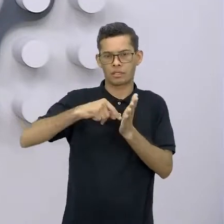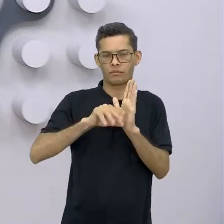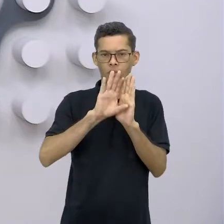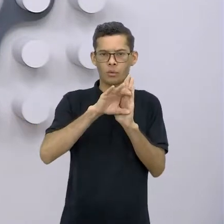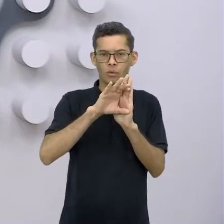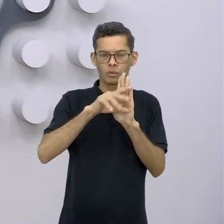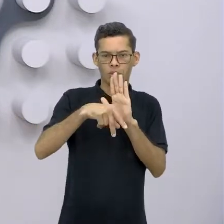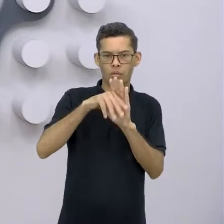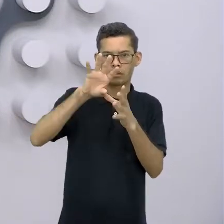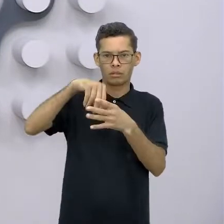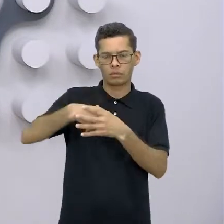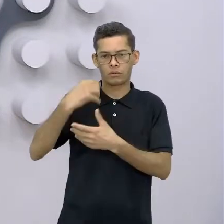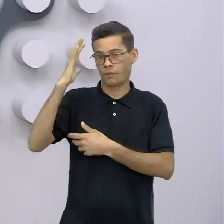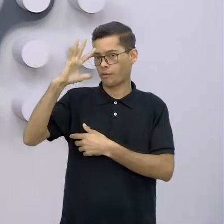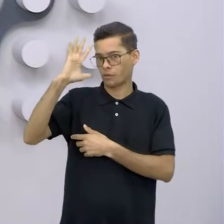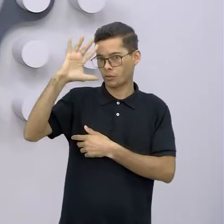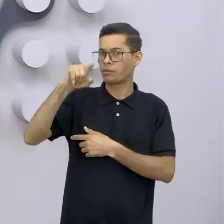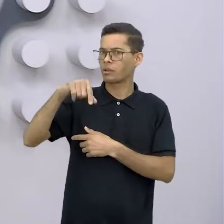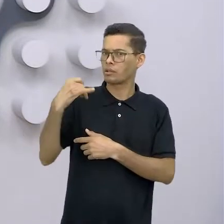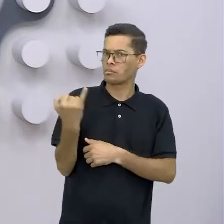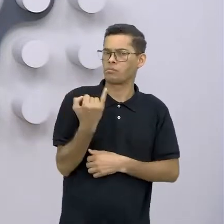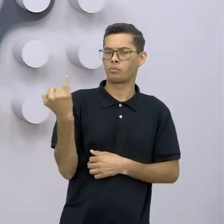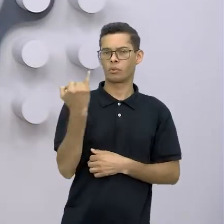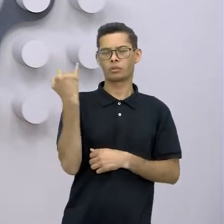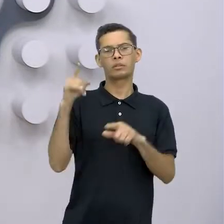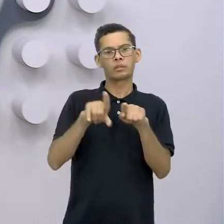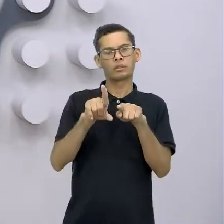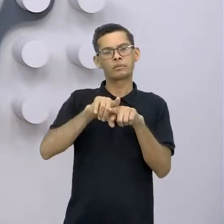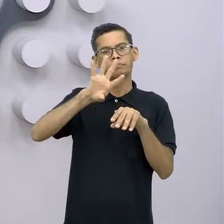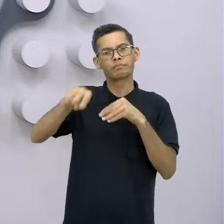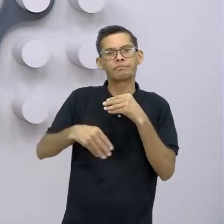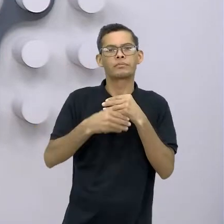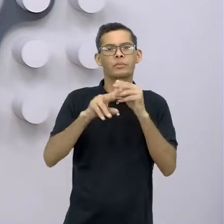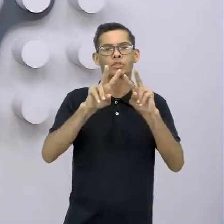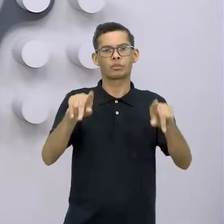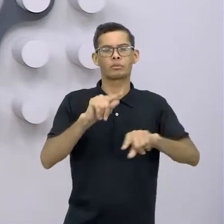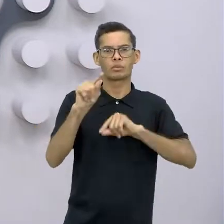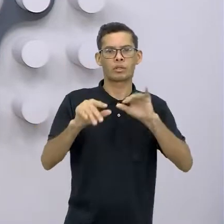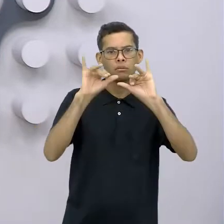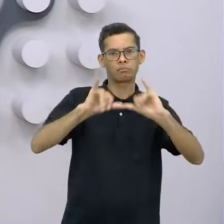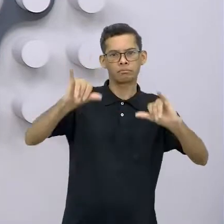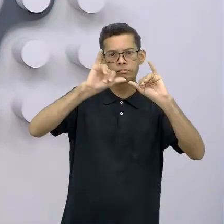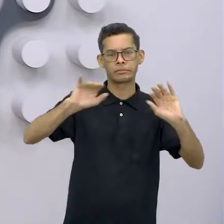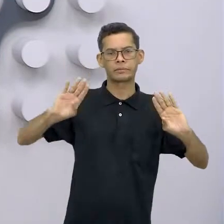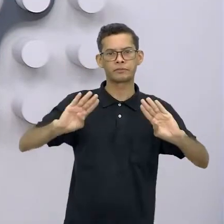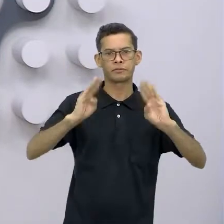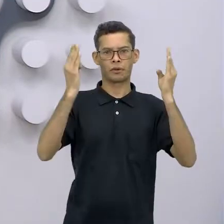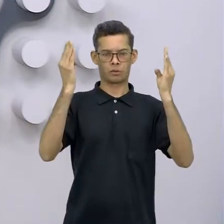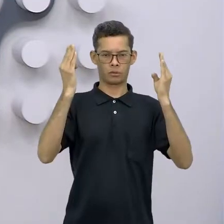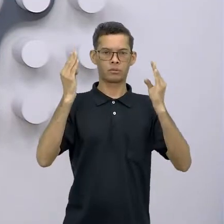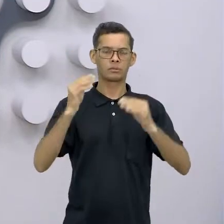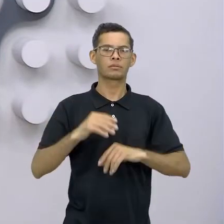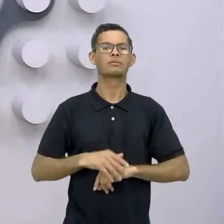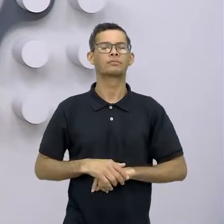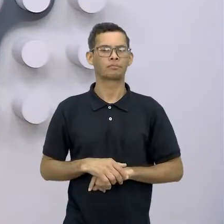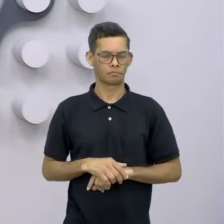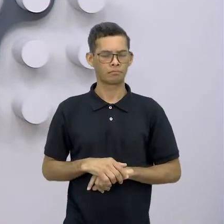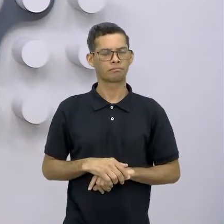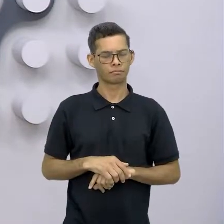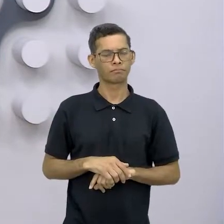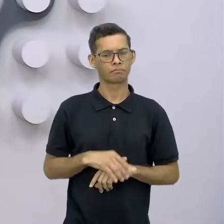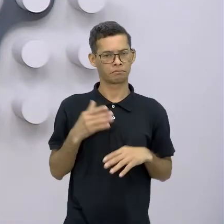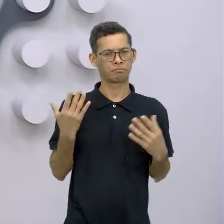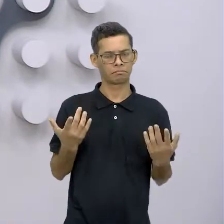filosófico importante, e eu aproveitei para falar lá sobre as fake news. Então, pessoal,